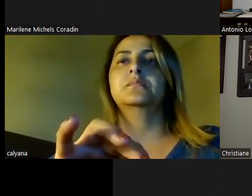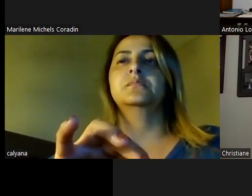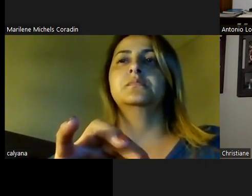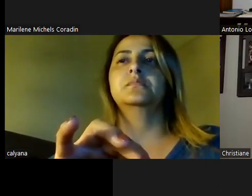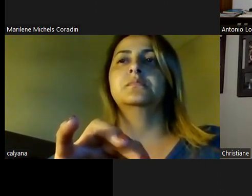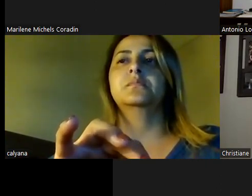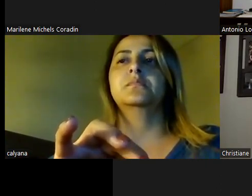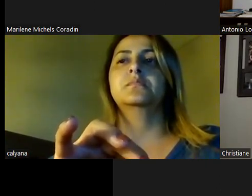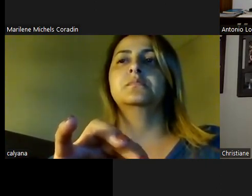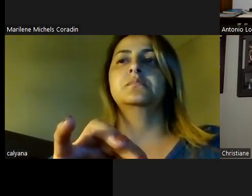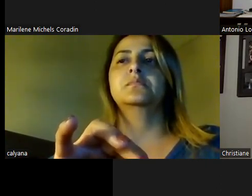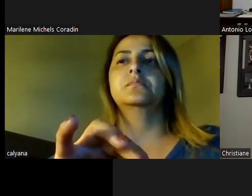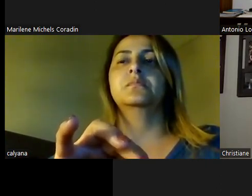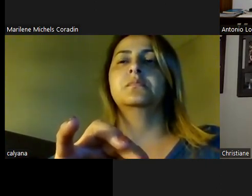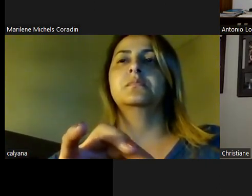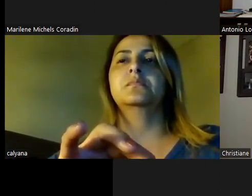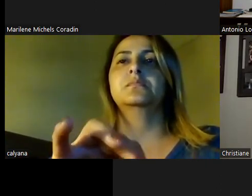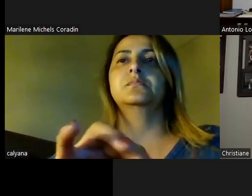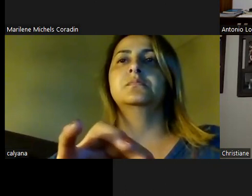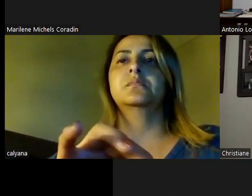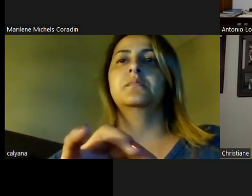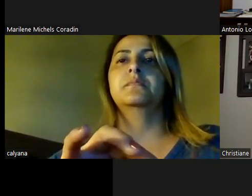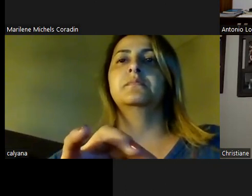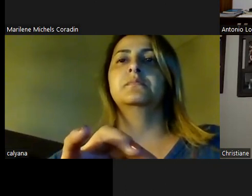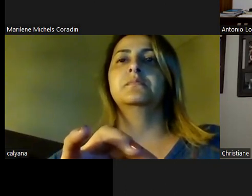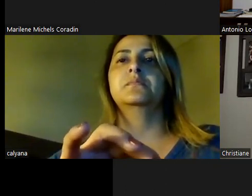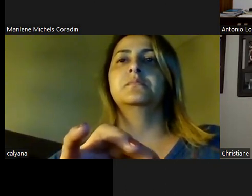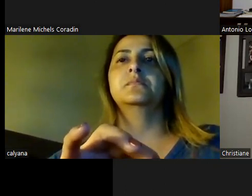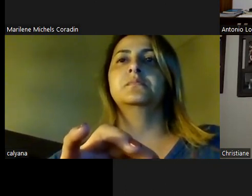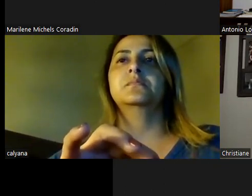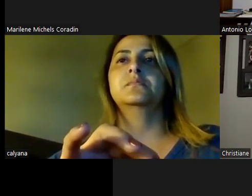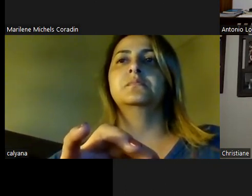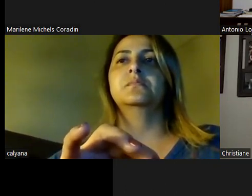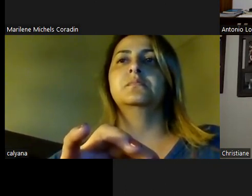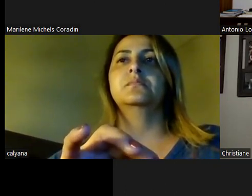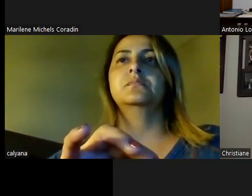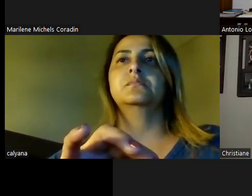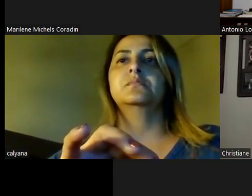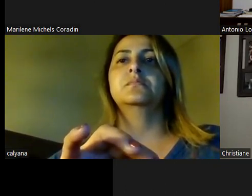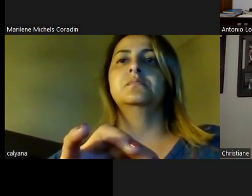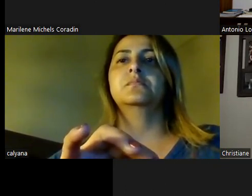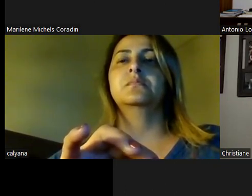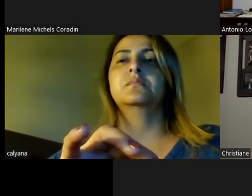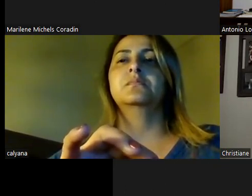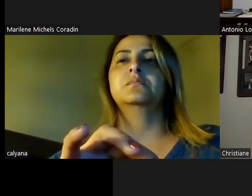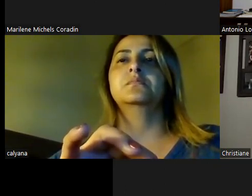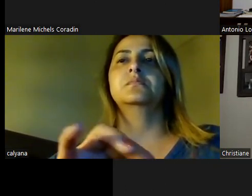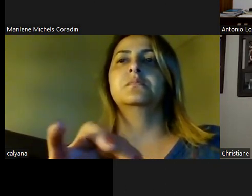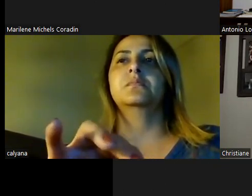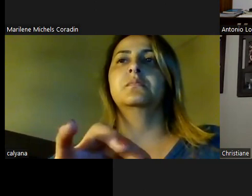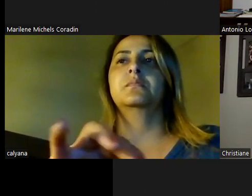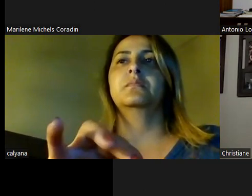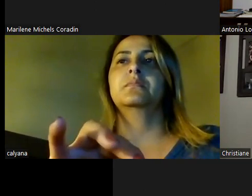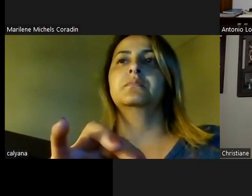Mas também o que chama a atenção, que eu acho assim mais complicado, agora me fugiu, olha só.